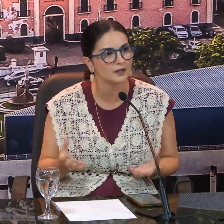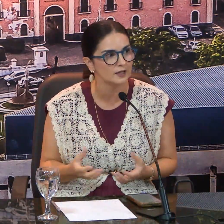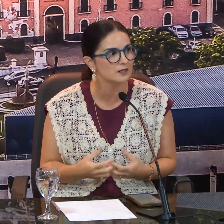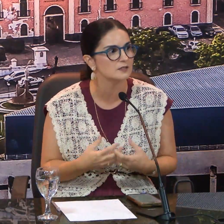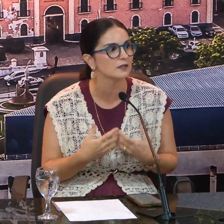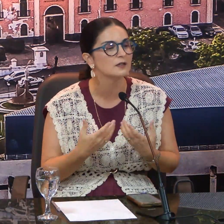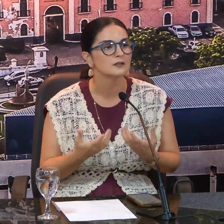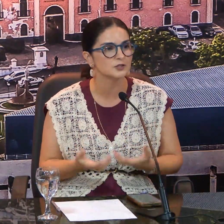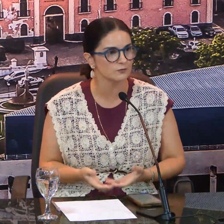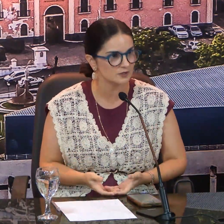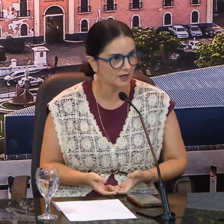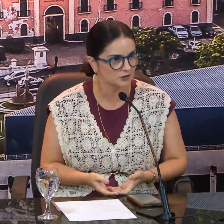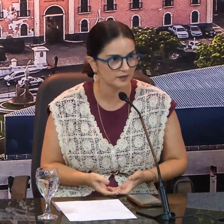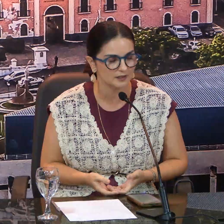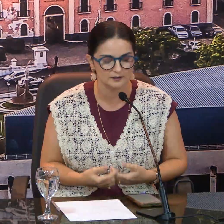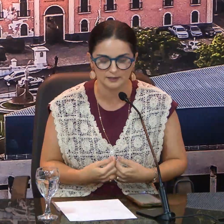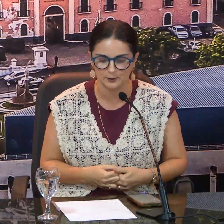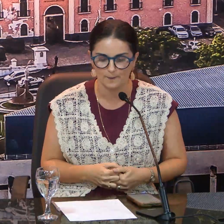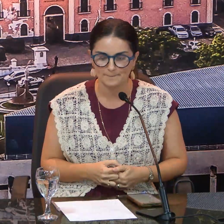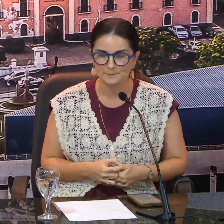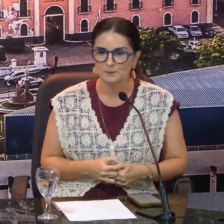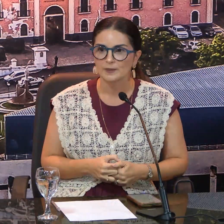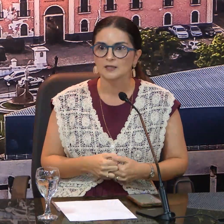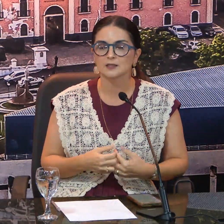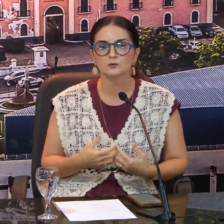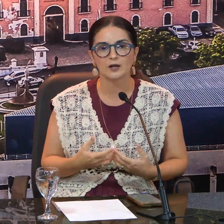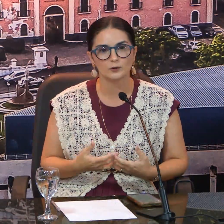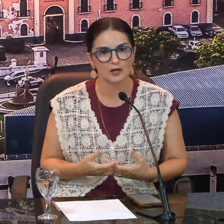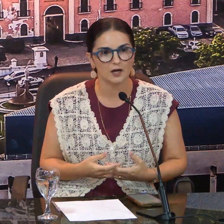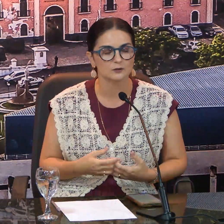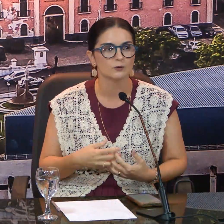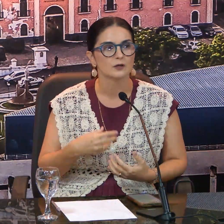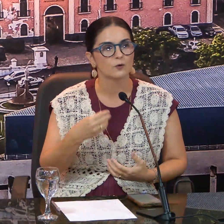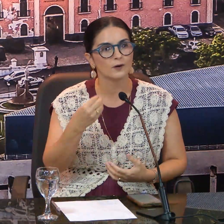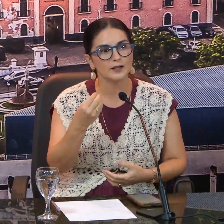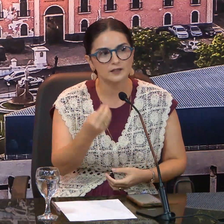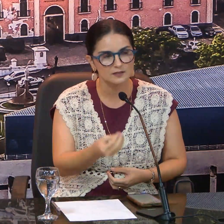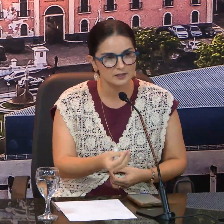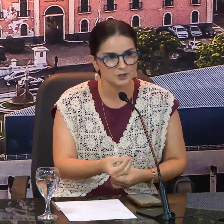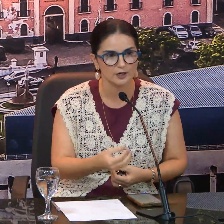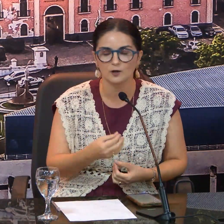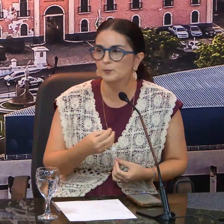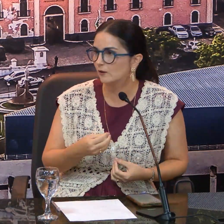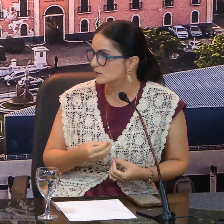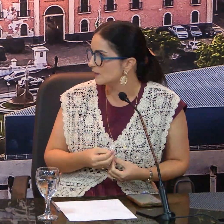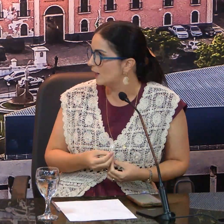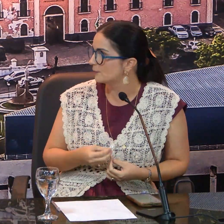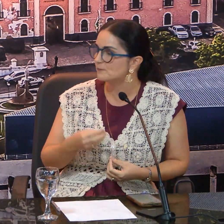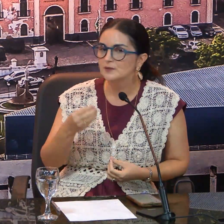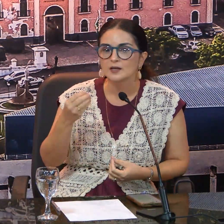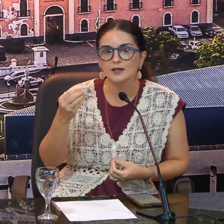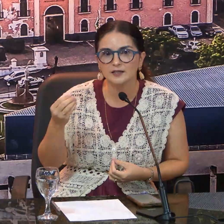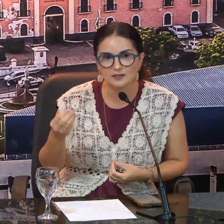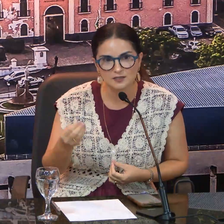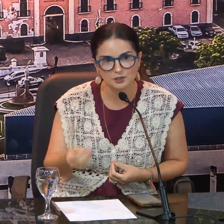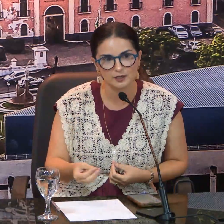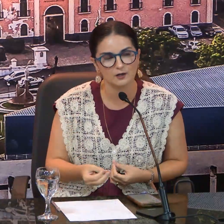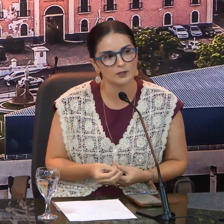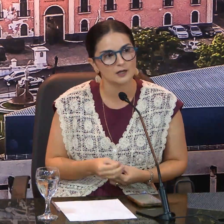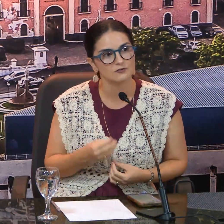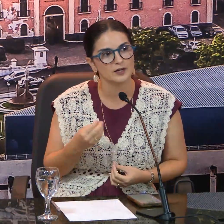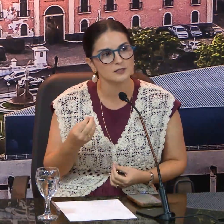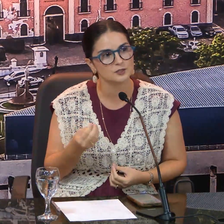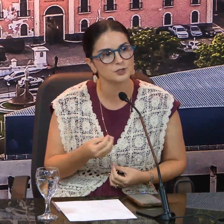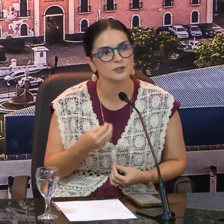a aparência de um site verdadeiro. Então, ter cuidado com links que chegam pelo WhatsApp, links que